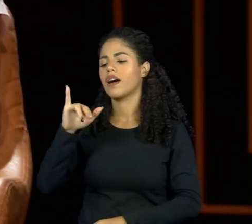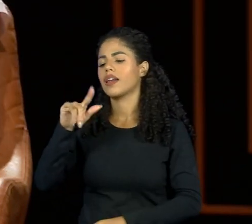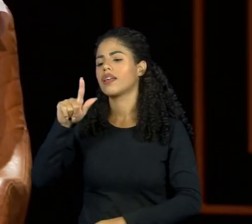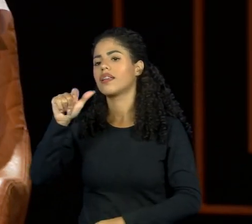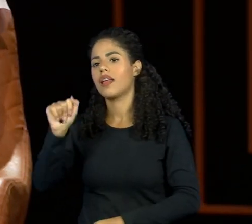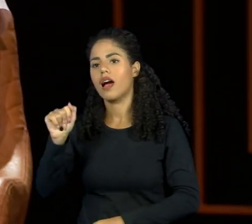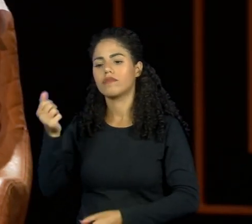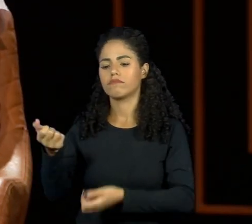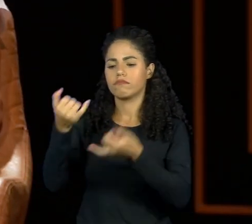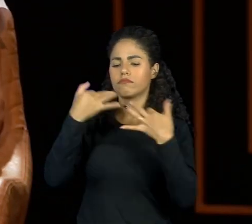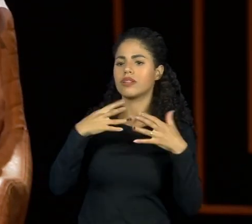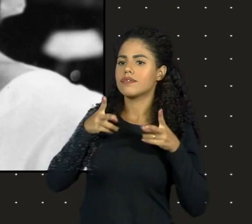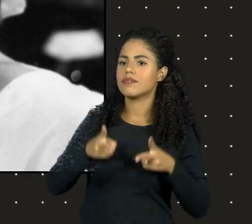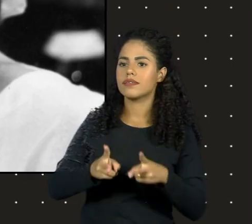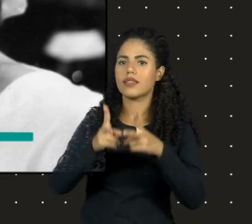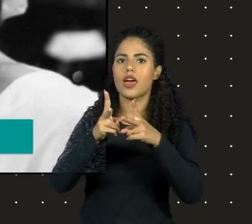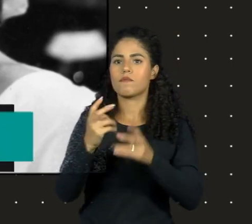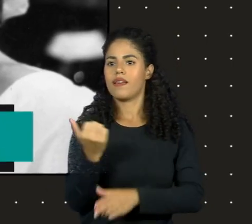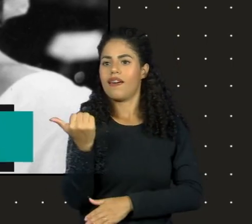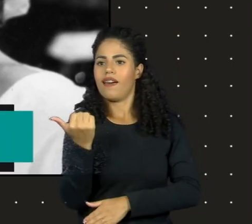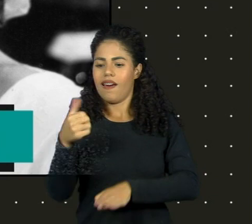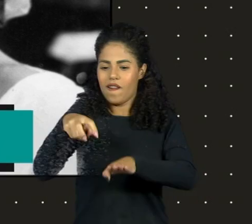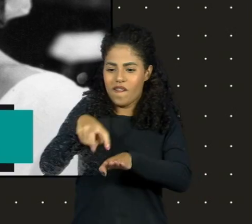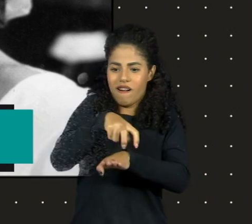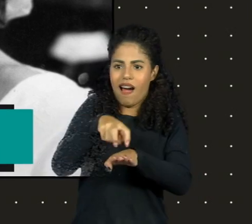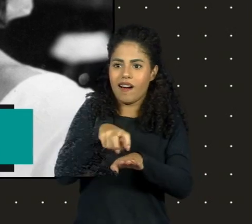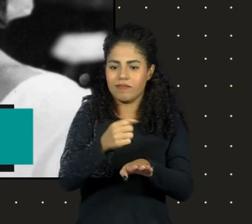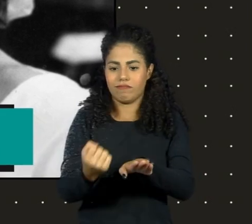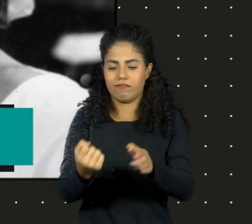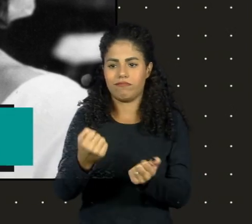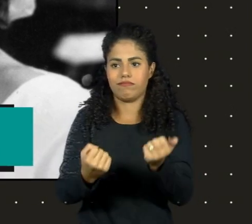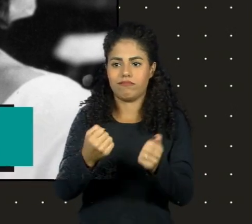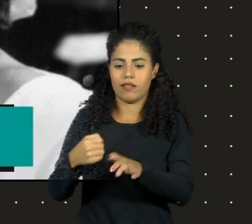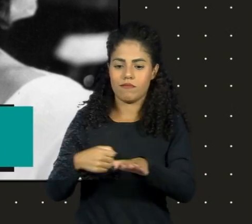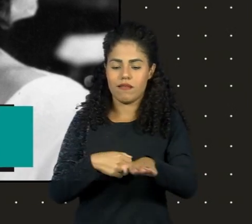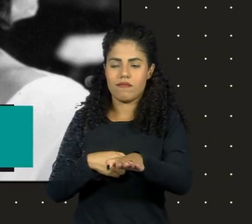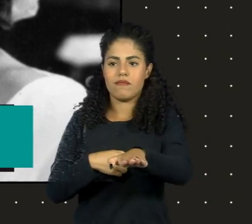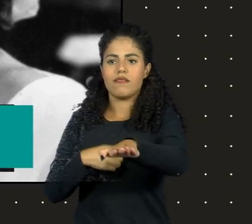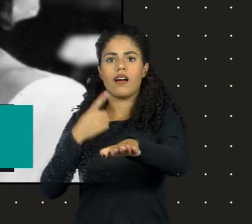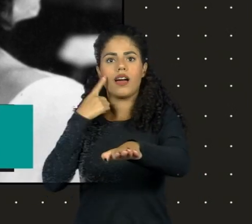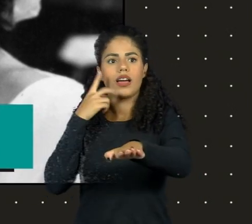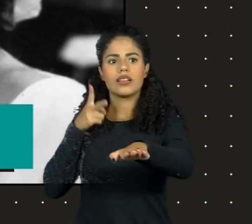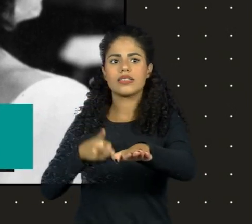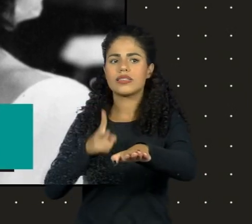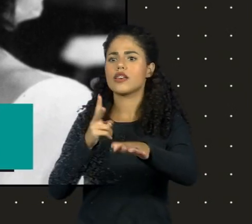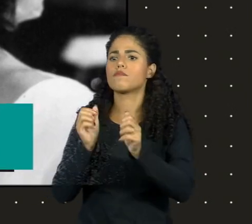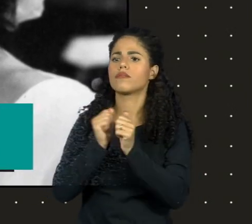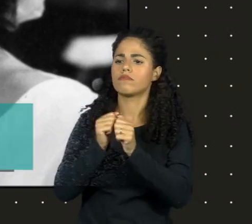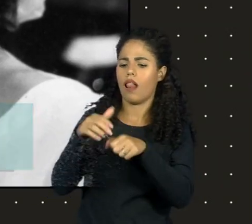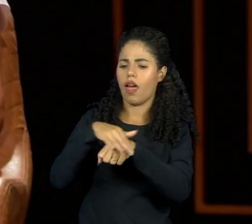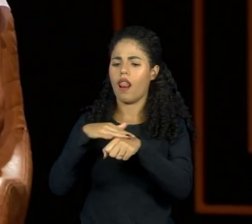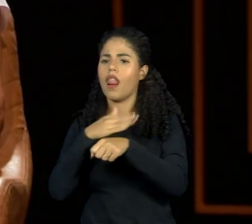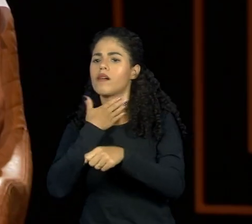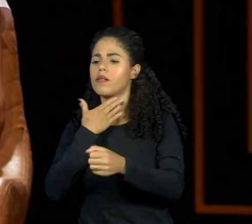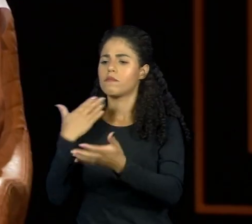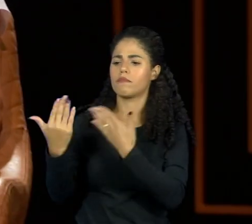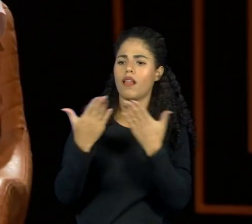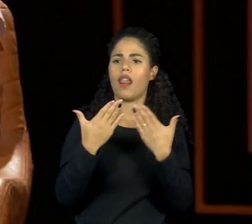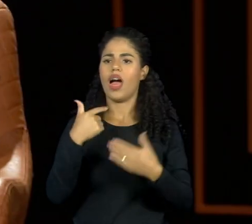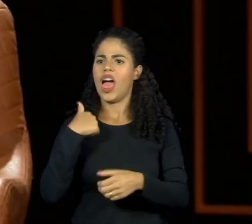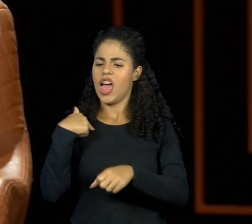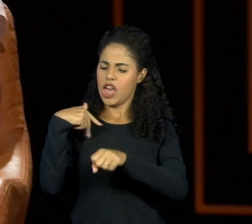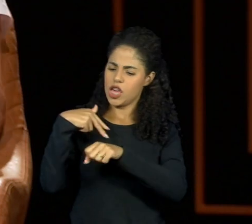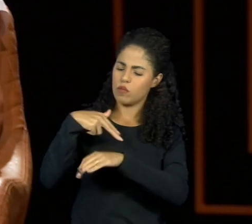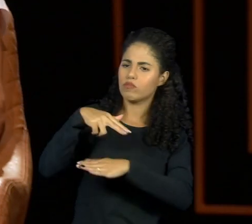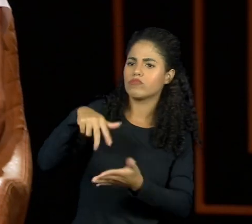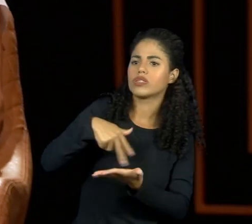ir. E um dia a gente estava conversando, porque tinha coreografia na peça, e ela falou, ai, eu só trabalho, minha